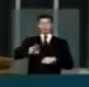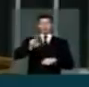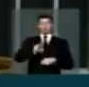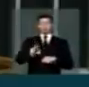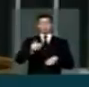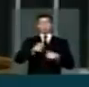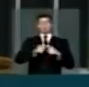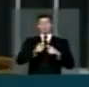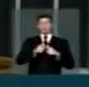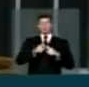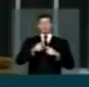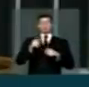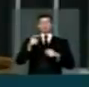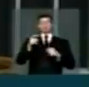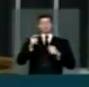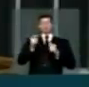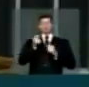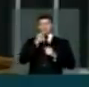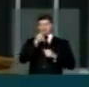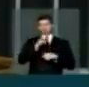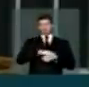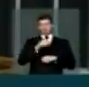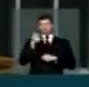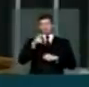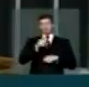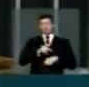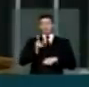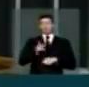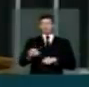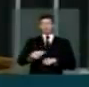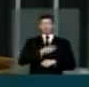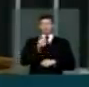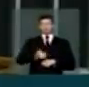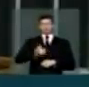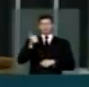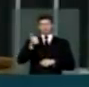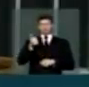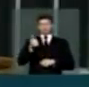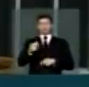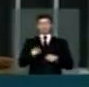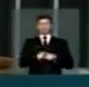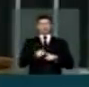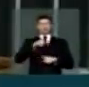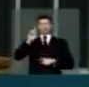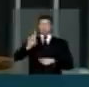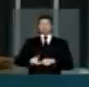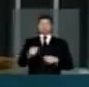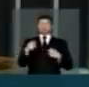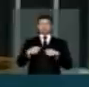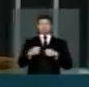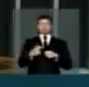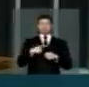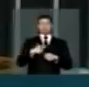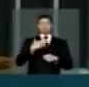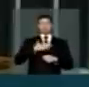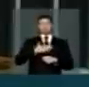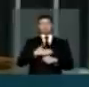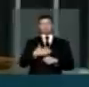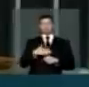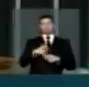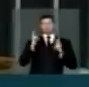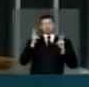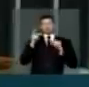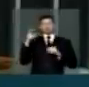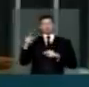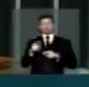mais medicamentos, precisa manter a sua qualidade de vida e até melhorar, tem que ter direito ao seu descanso, ao seu